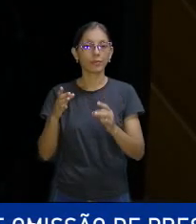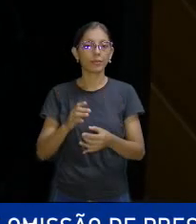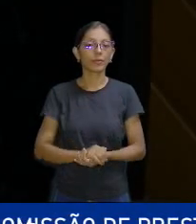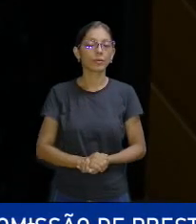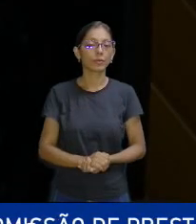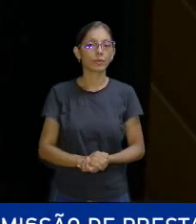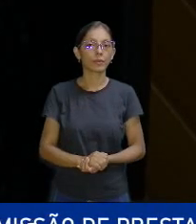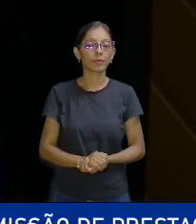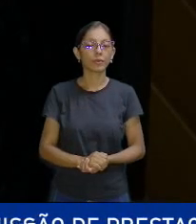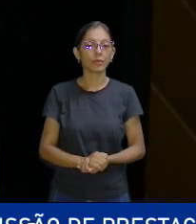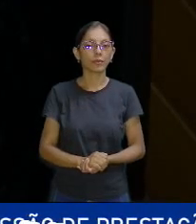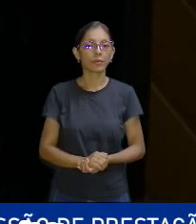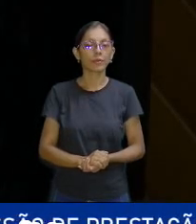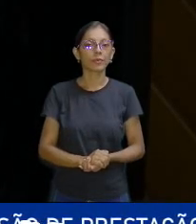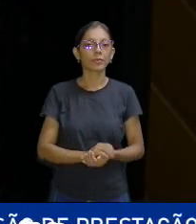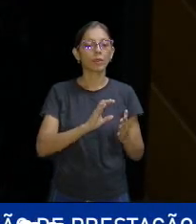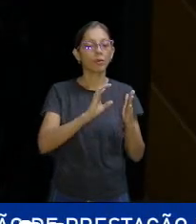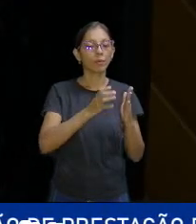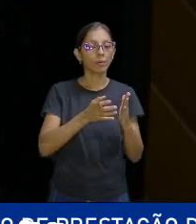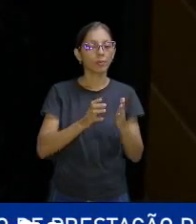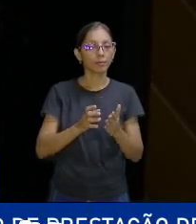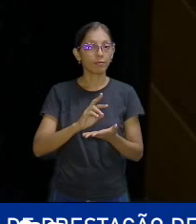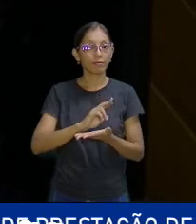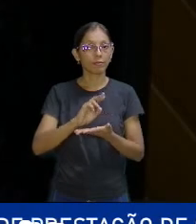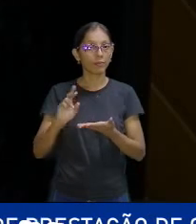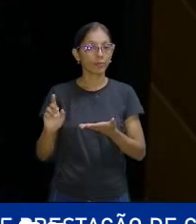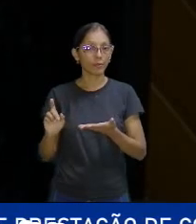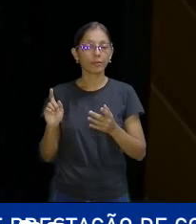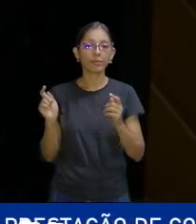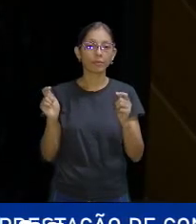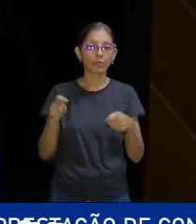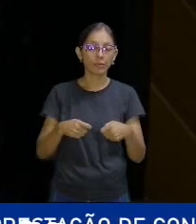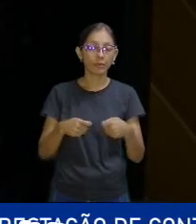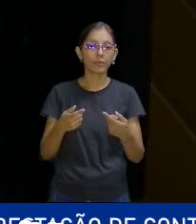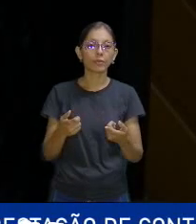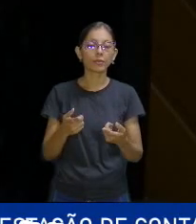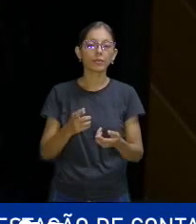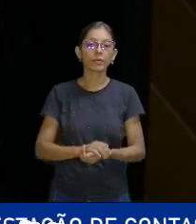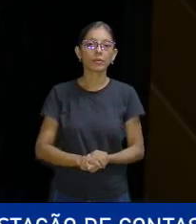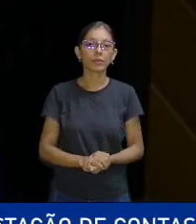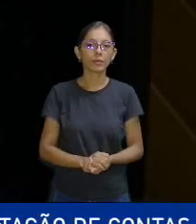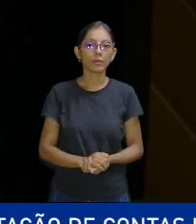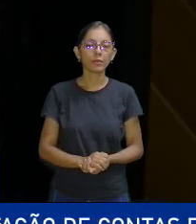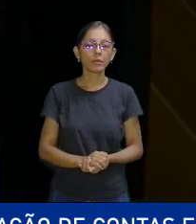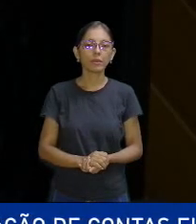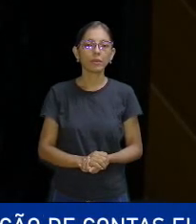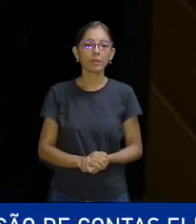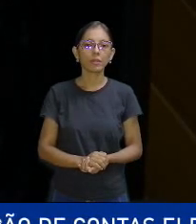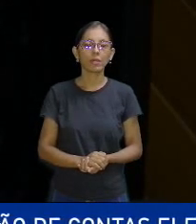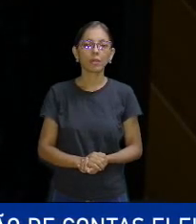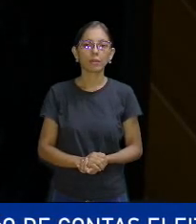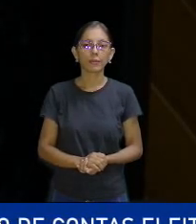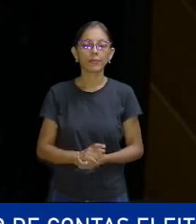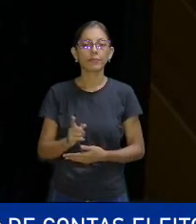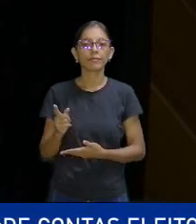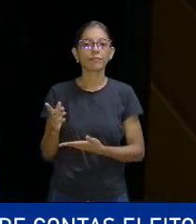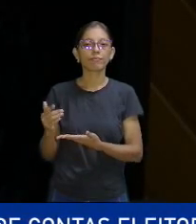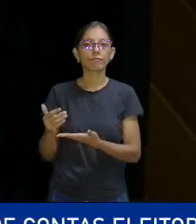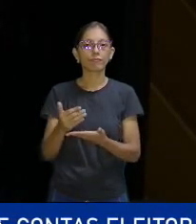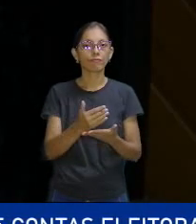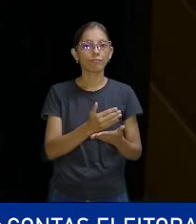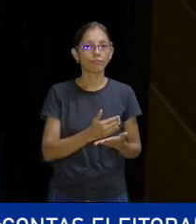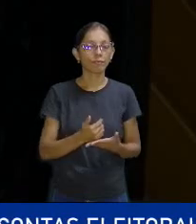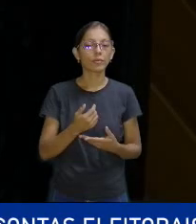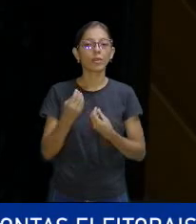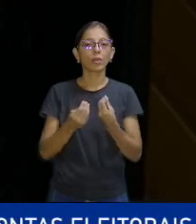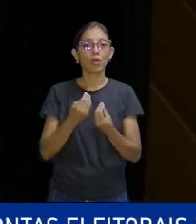suas respectivas comissões, essa obrigação visa assegurar o controle público e jurisdicional sobre a arrecadação e